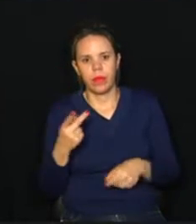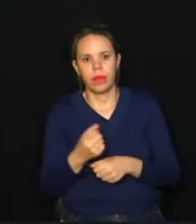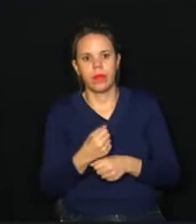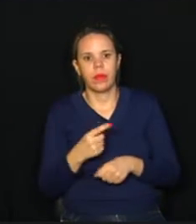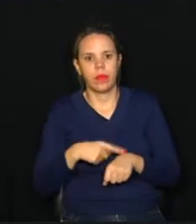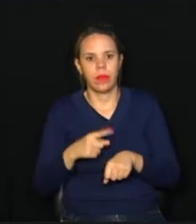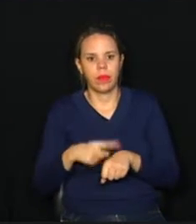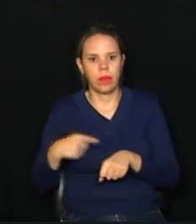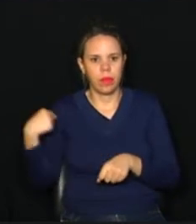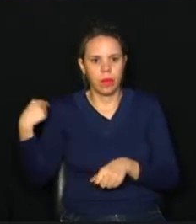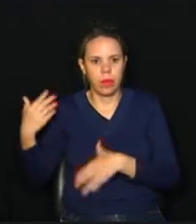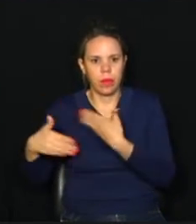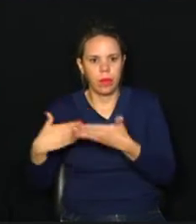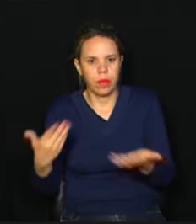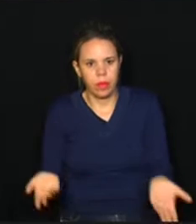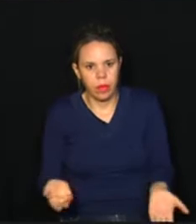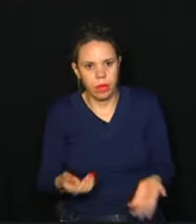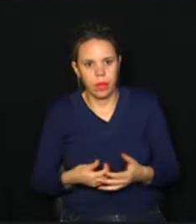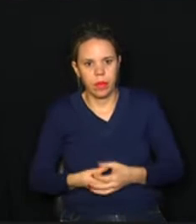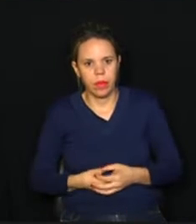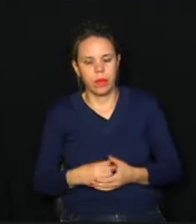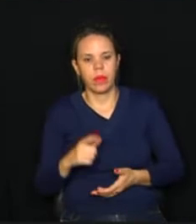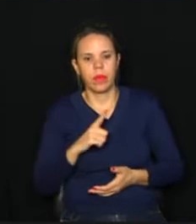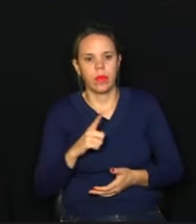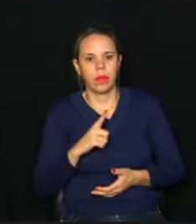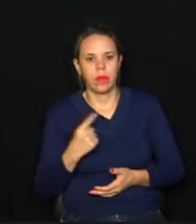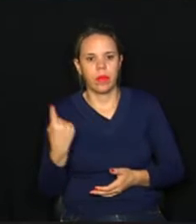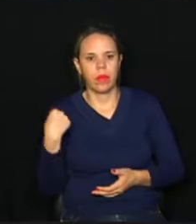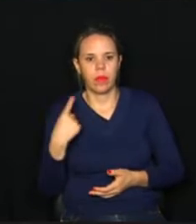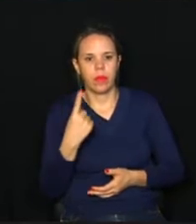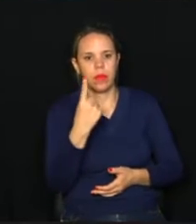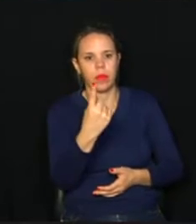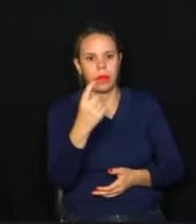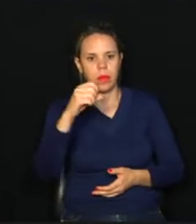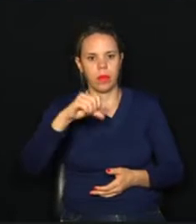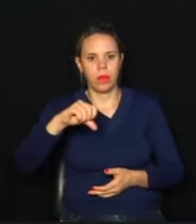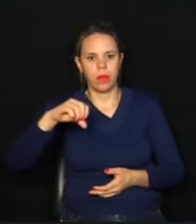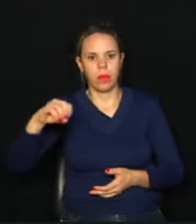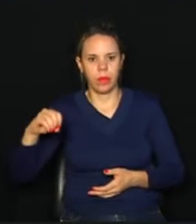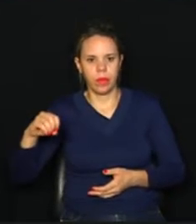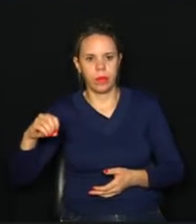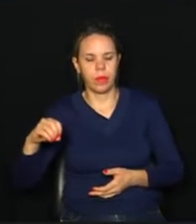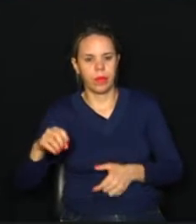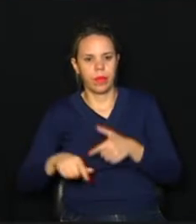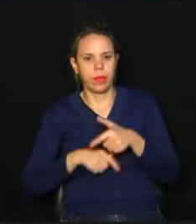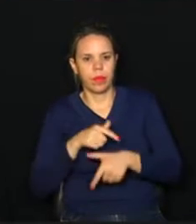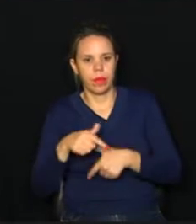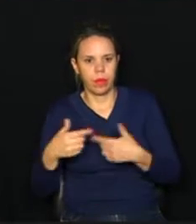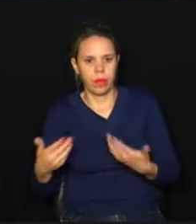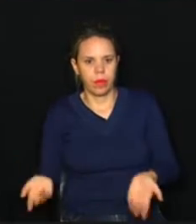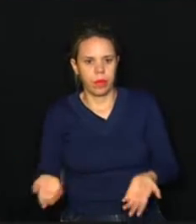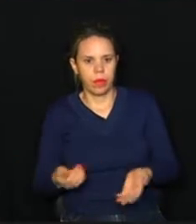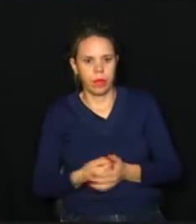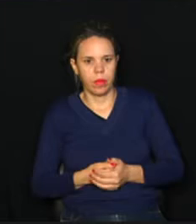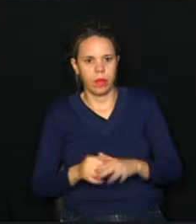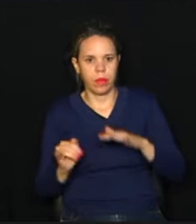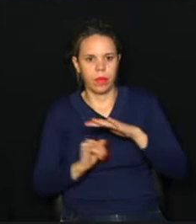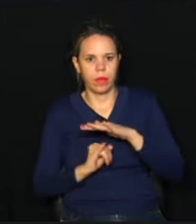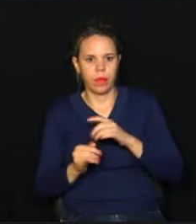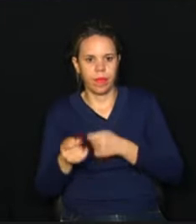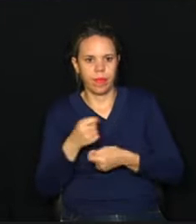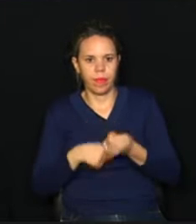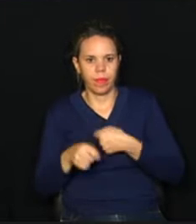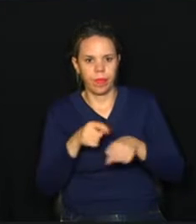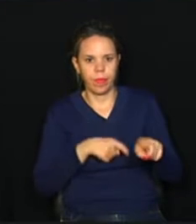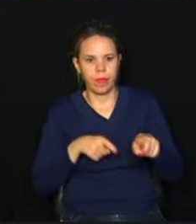tempos. Nós tínhamos, por exemplo, em 1990, e aqui eu me refiro a um trabalho do Instituto de Economia